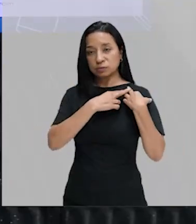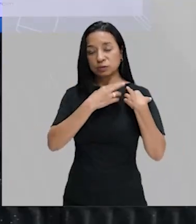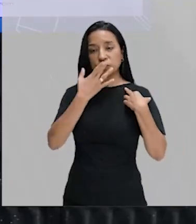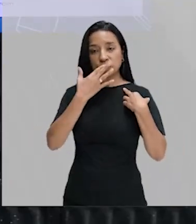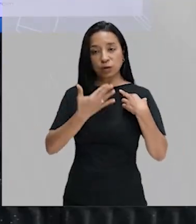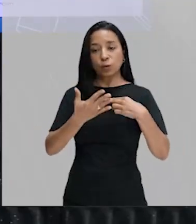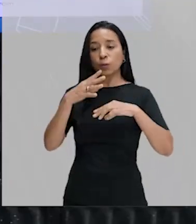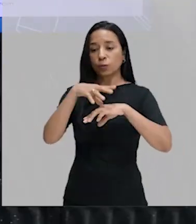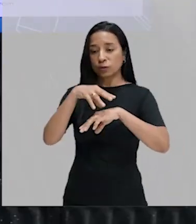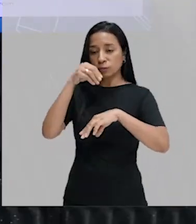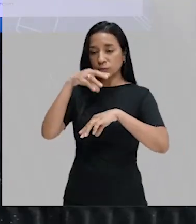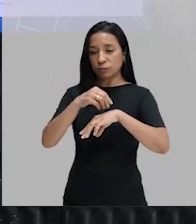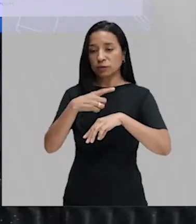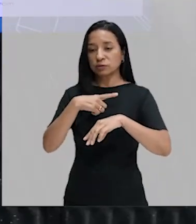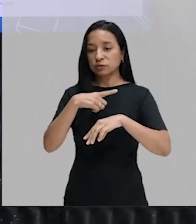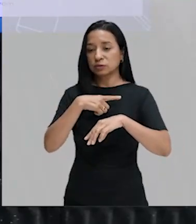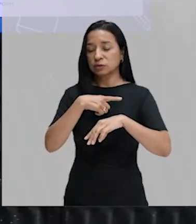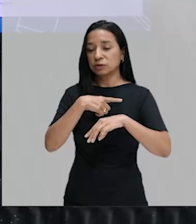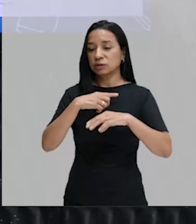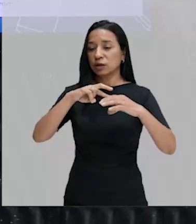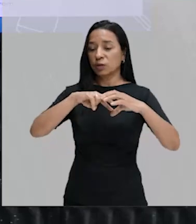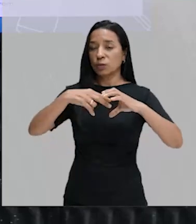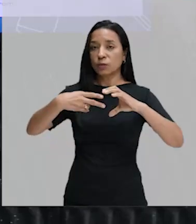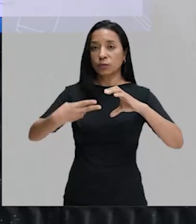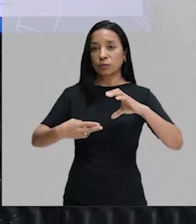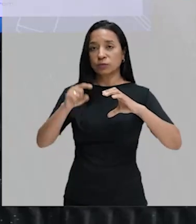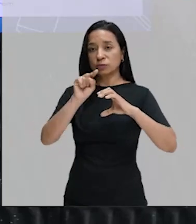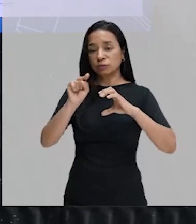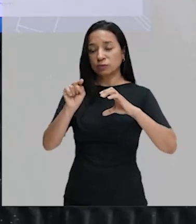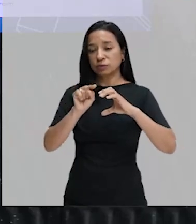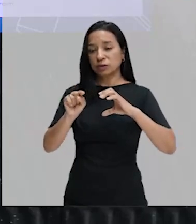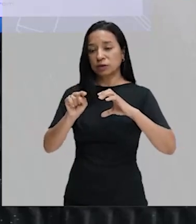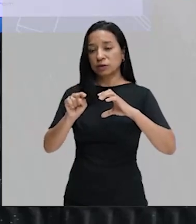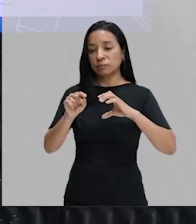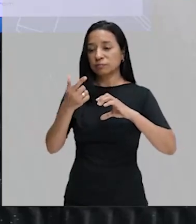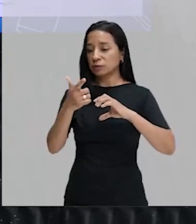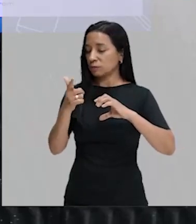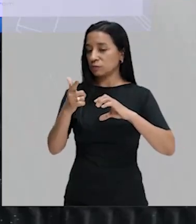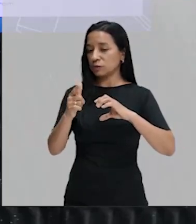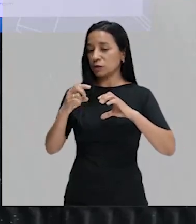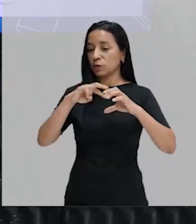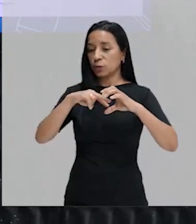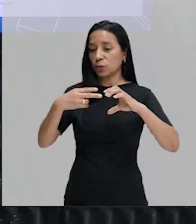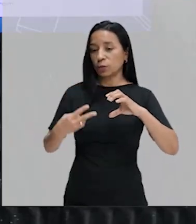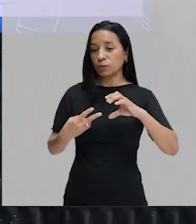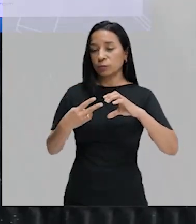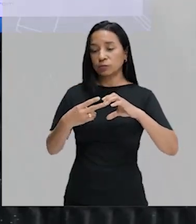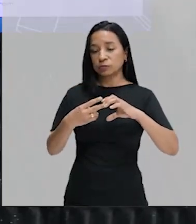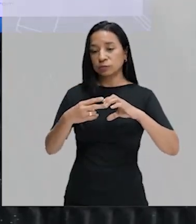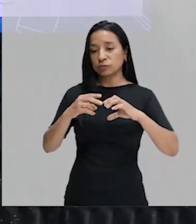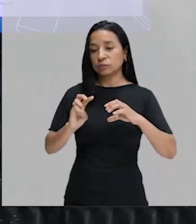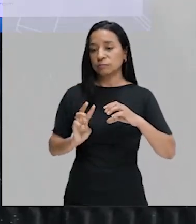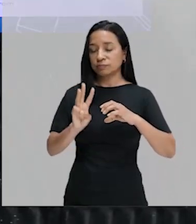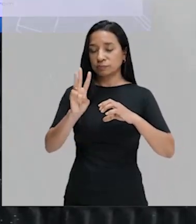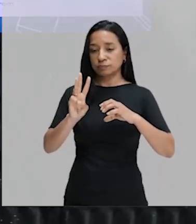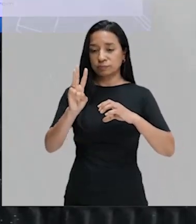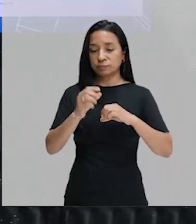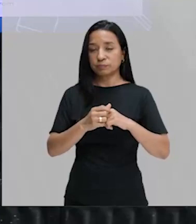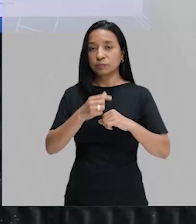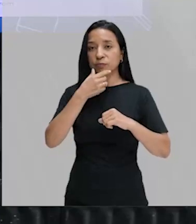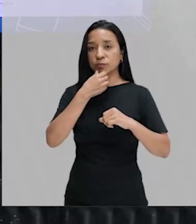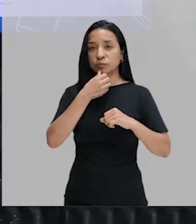ao cromossomo Z. Ou seja, não está presente no cromossomo W, certo? Então, vamos lembrar que